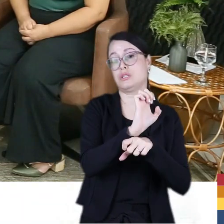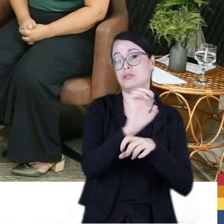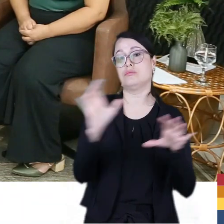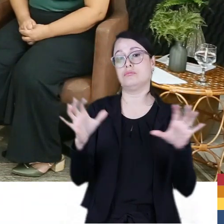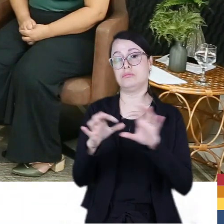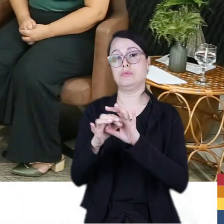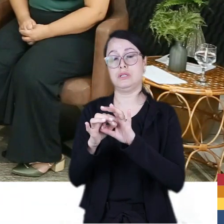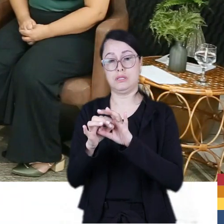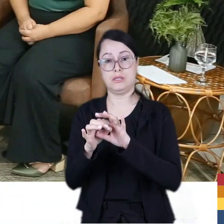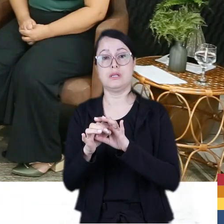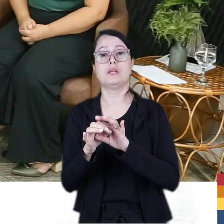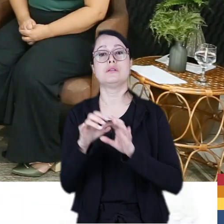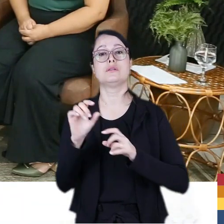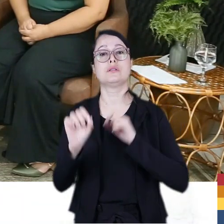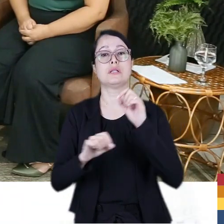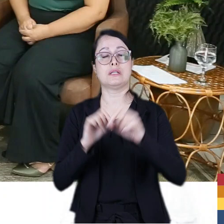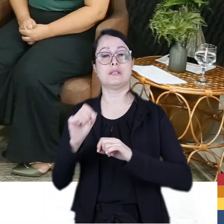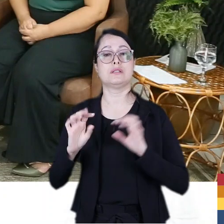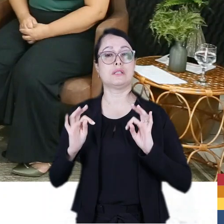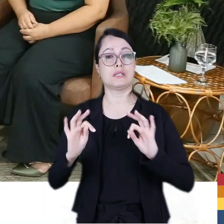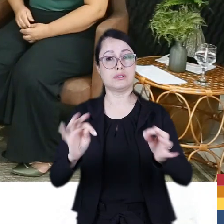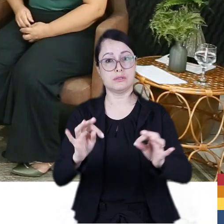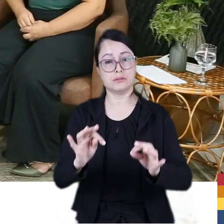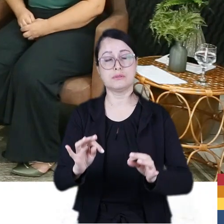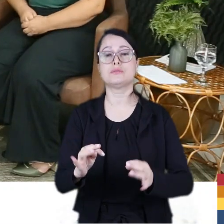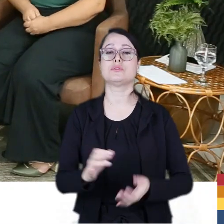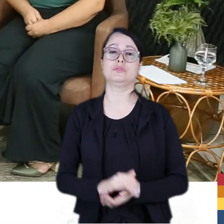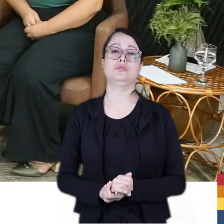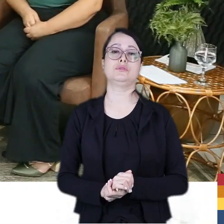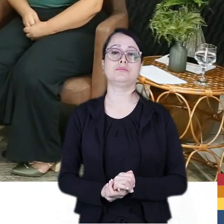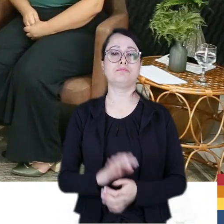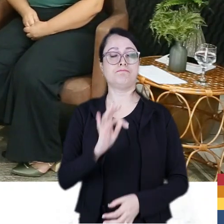federados a gente fala aqui da esfera estadual da esfera